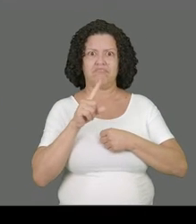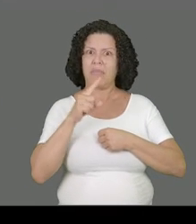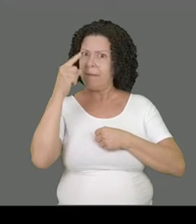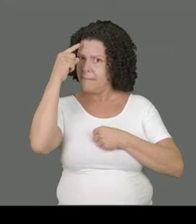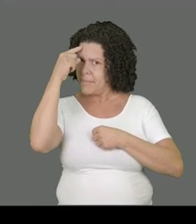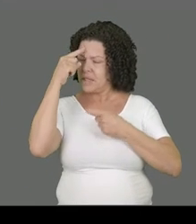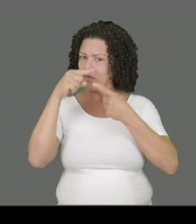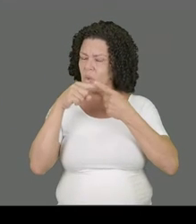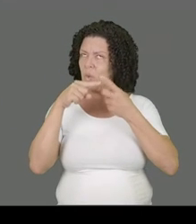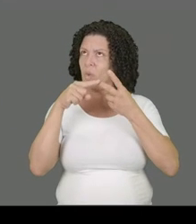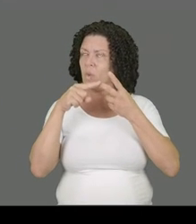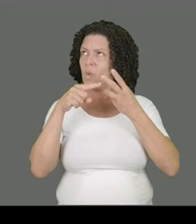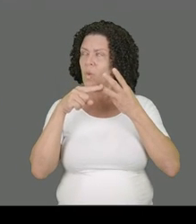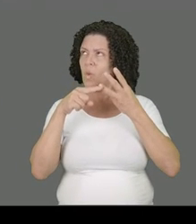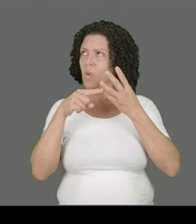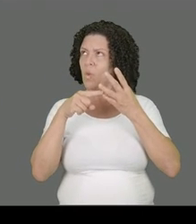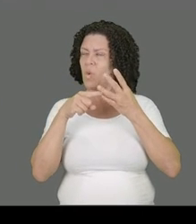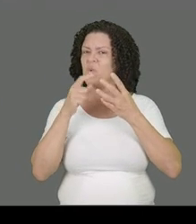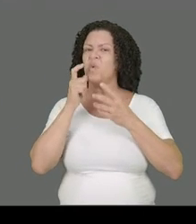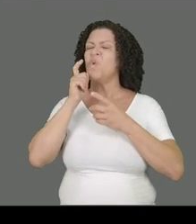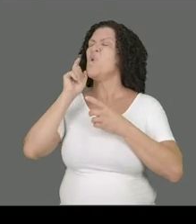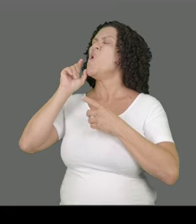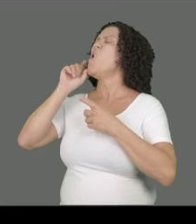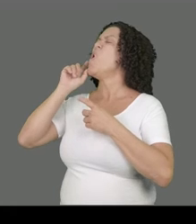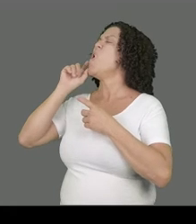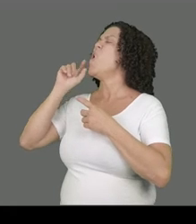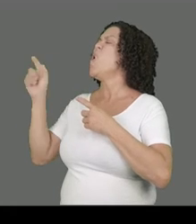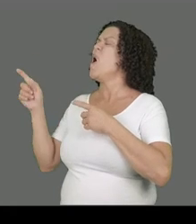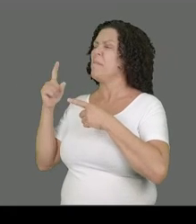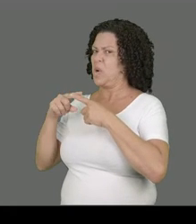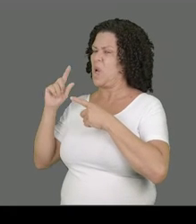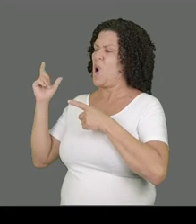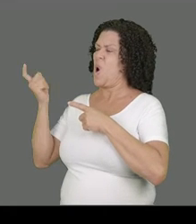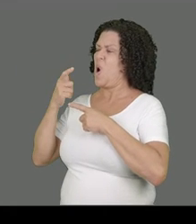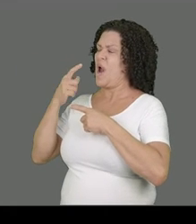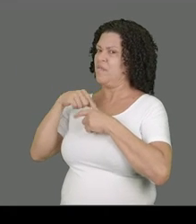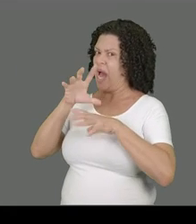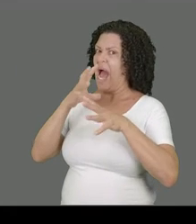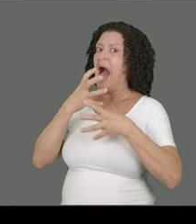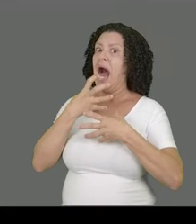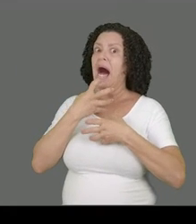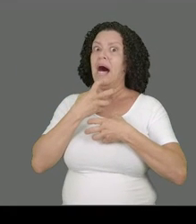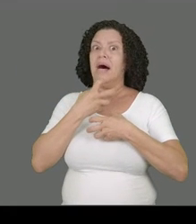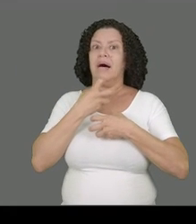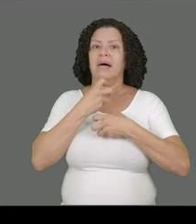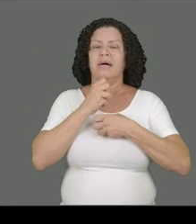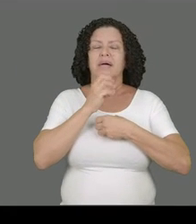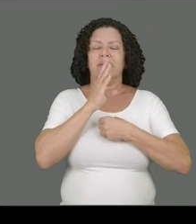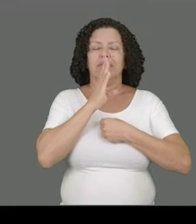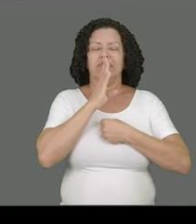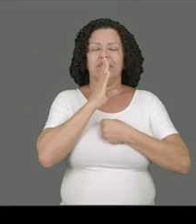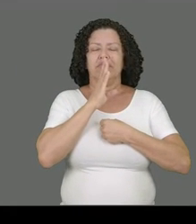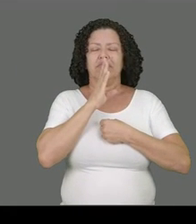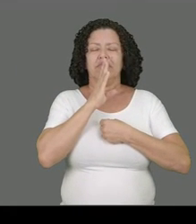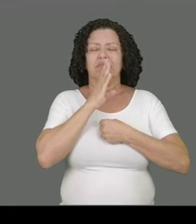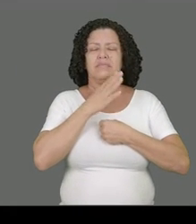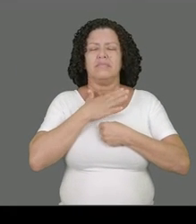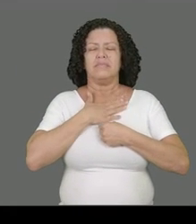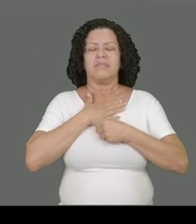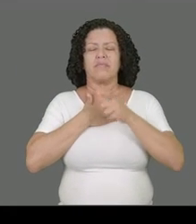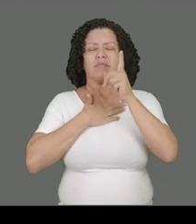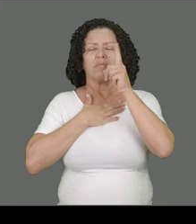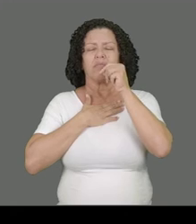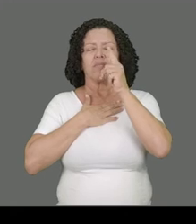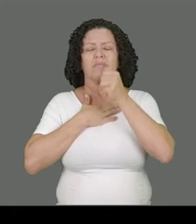pensar 2 vezes. E ao invés de revidar com uma palavra amarga, com uma palavra azeda, a gente fazer o